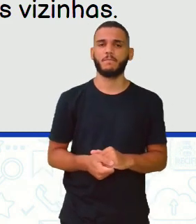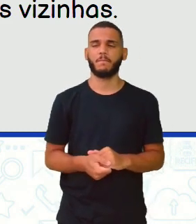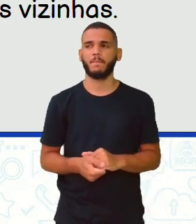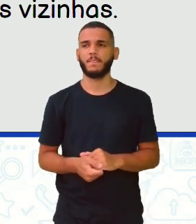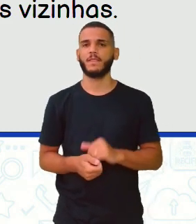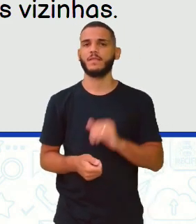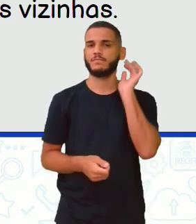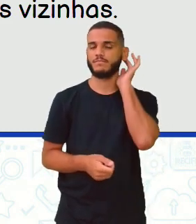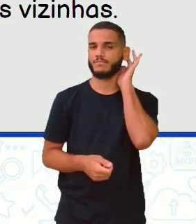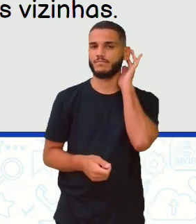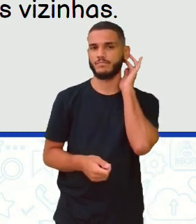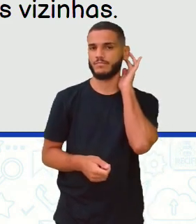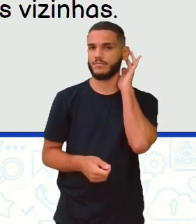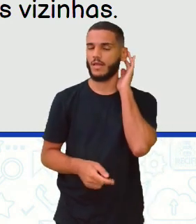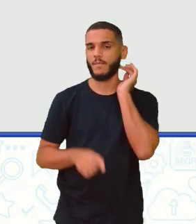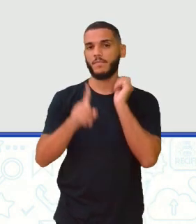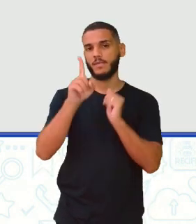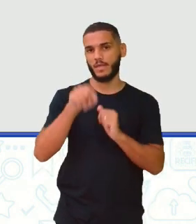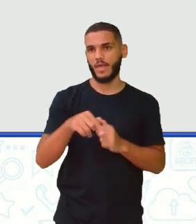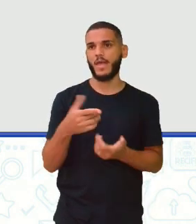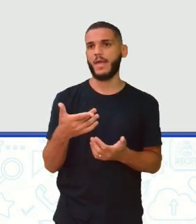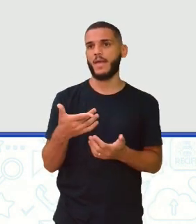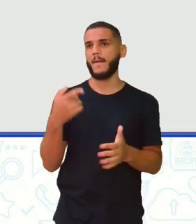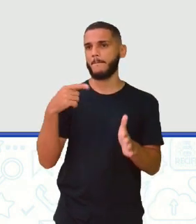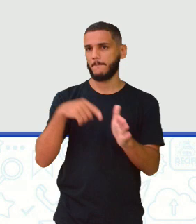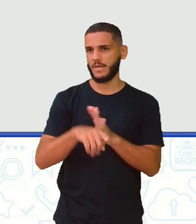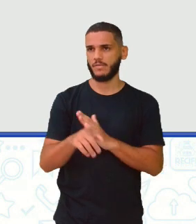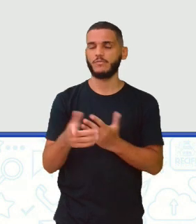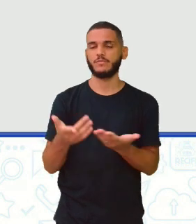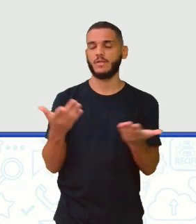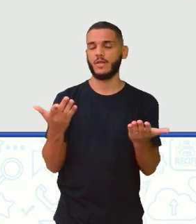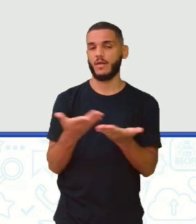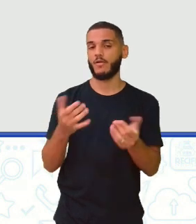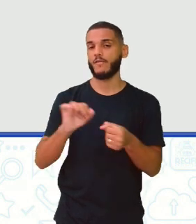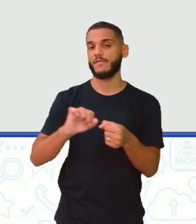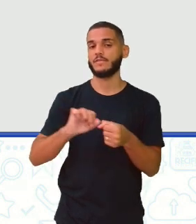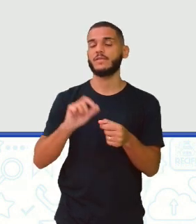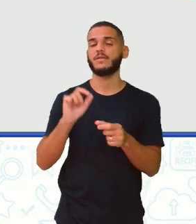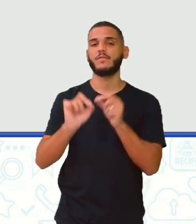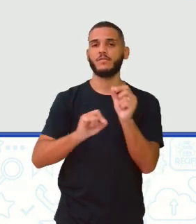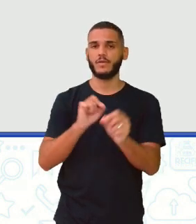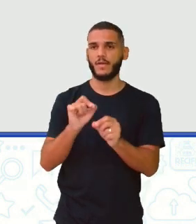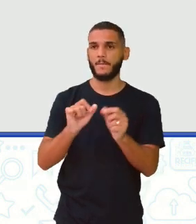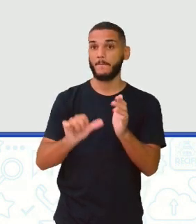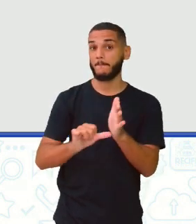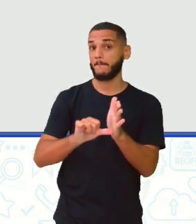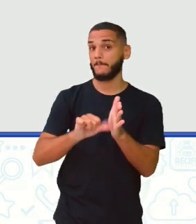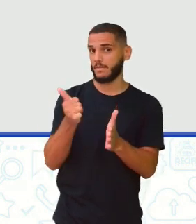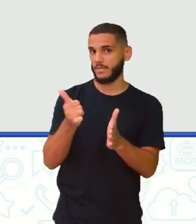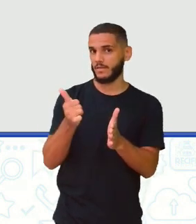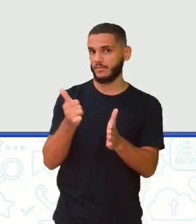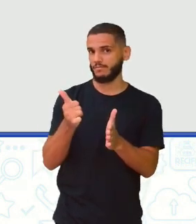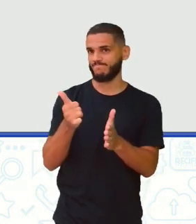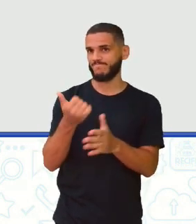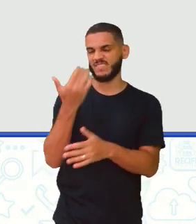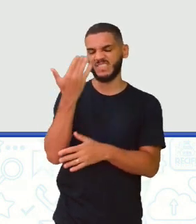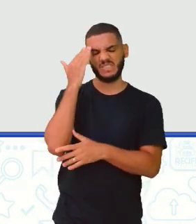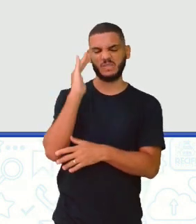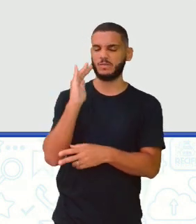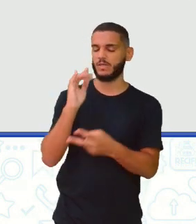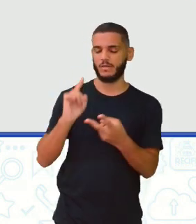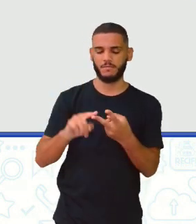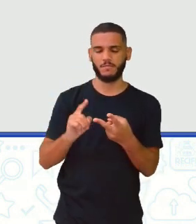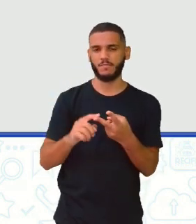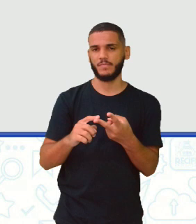Então, é esse o destaque da questão toda. O que é que eu vou fazer? Olha só, a primeira caixa eu não sei, a